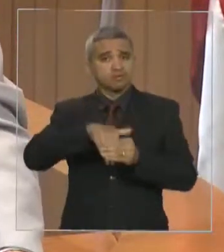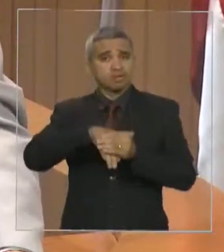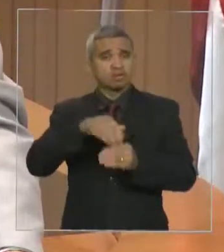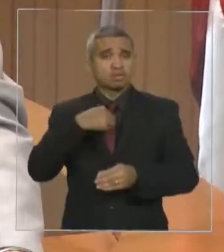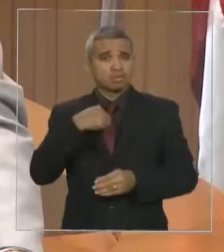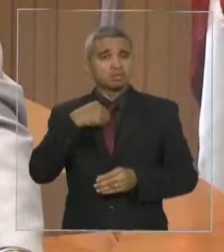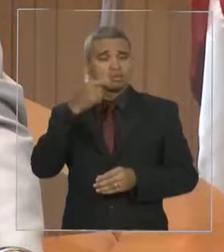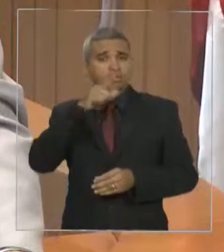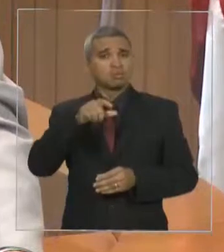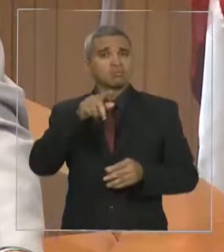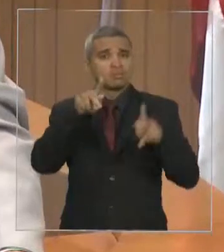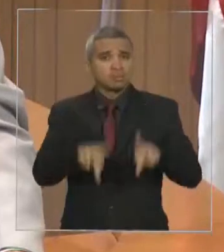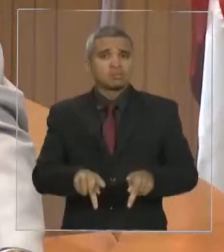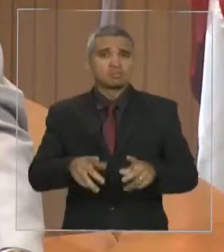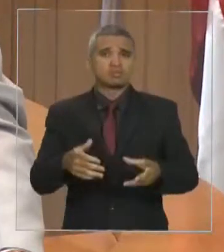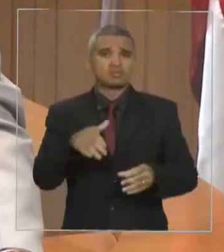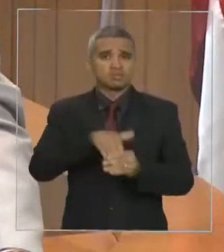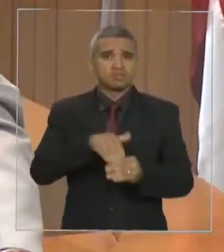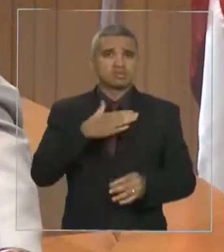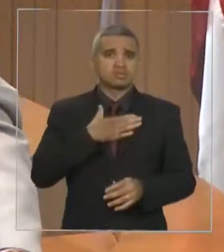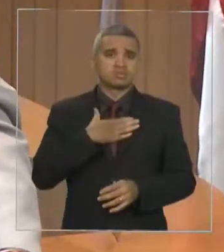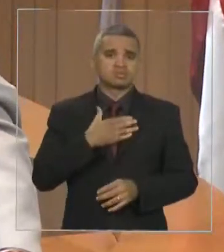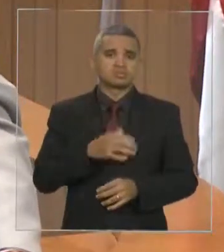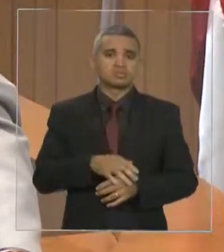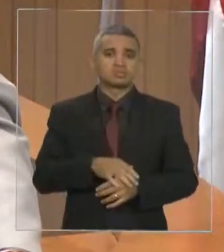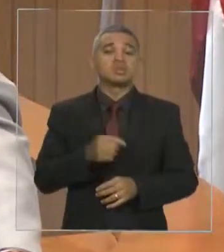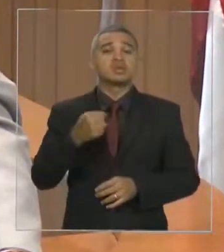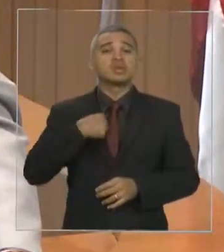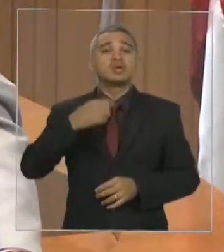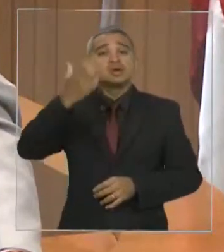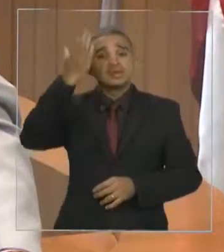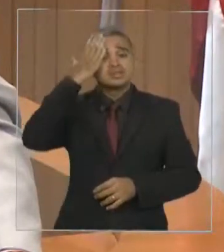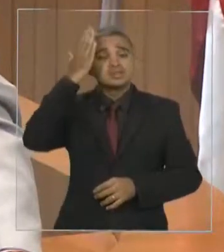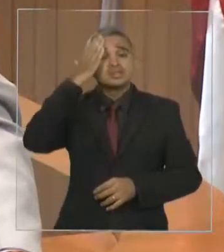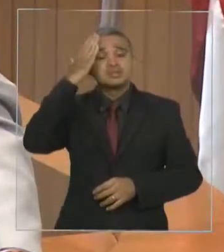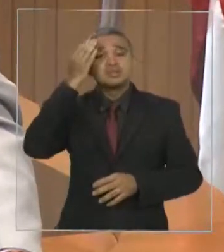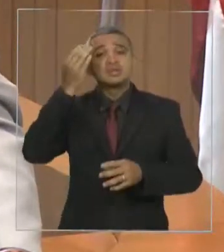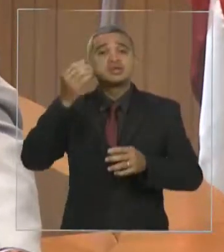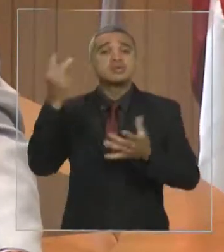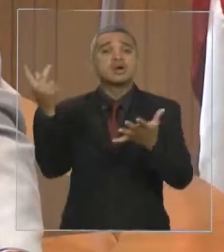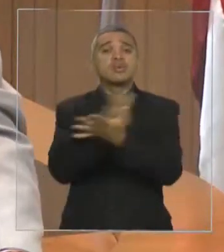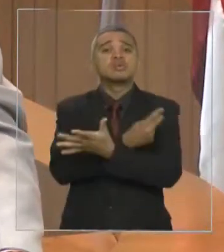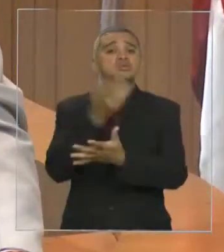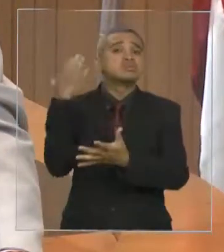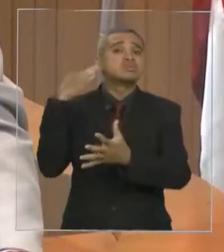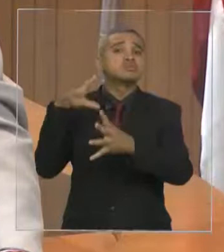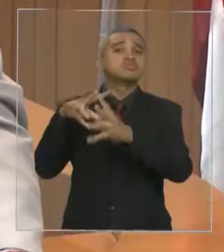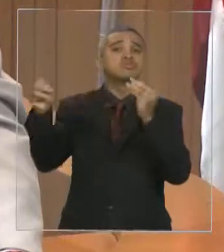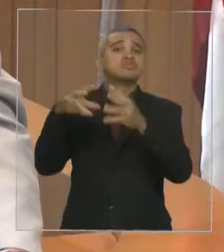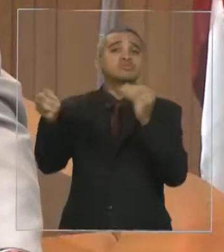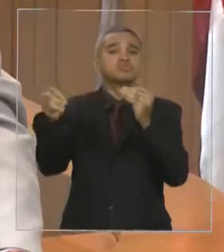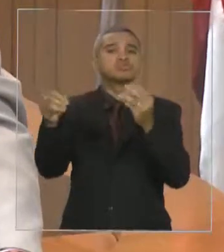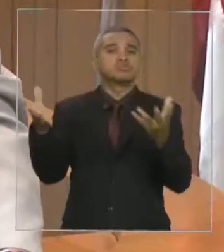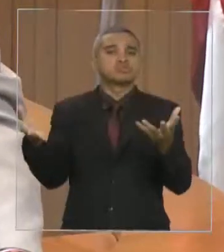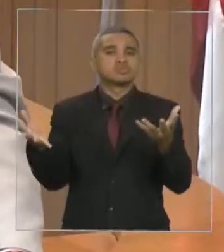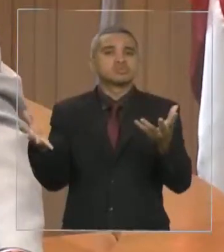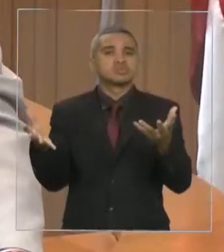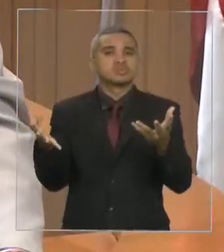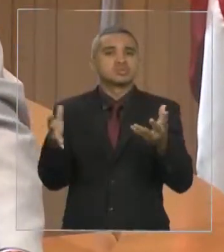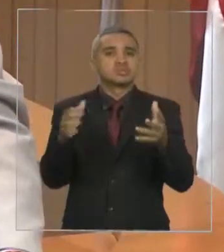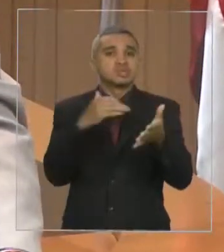saber sobre a fuga em massa que houve, que a Secretaria de Segurança de